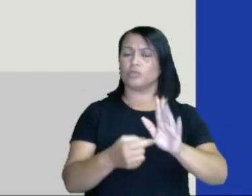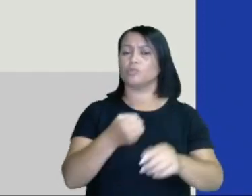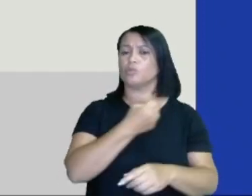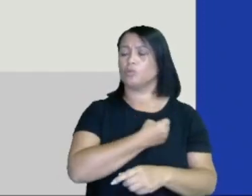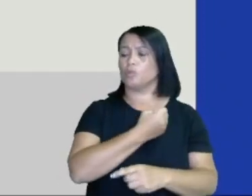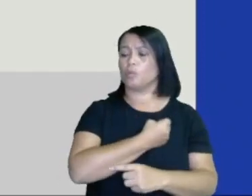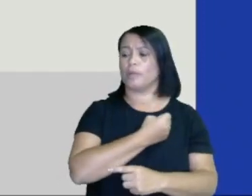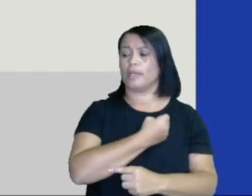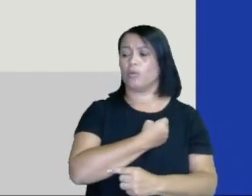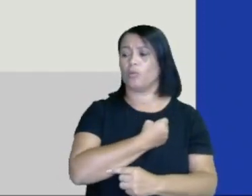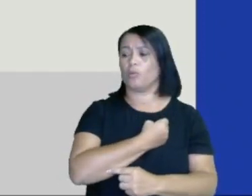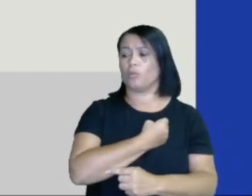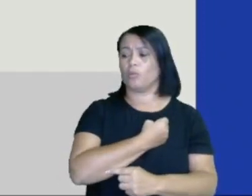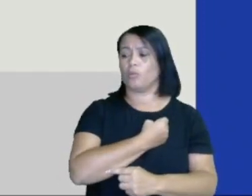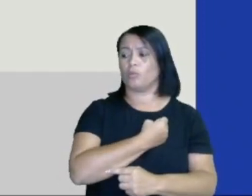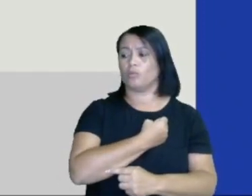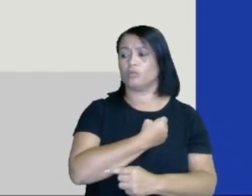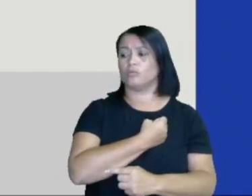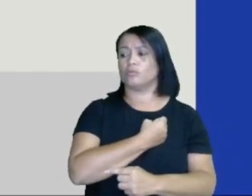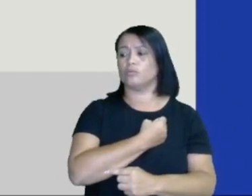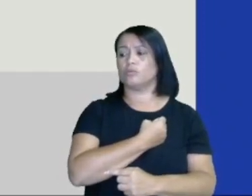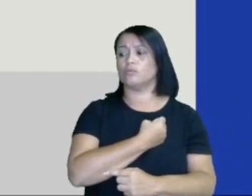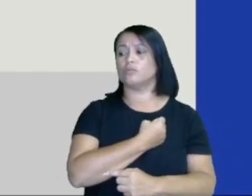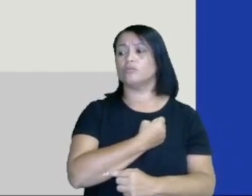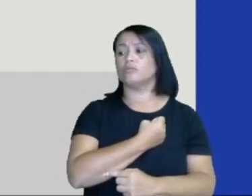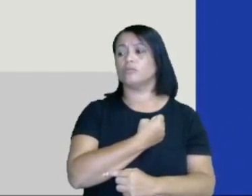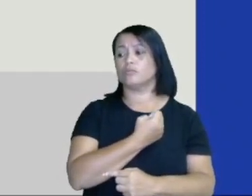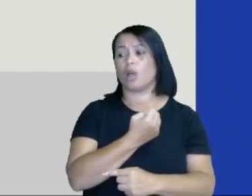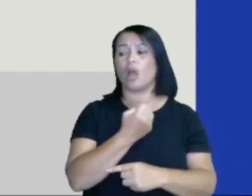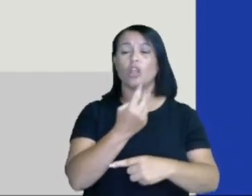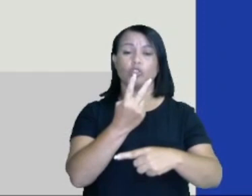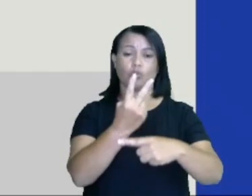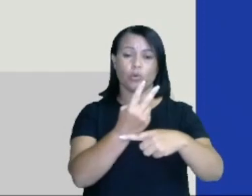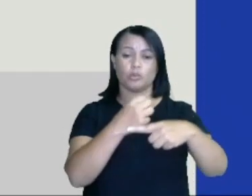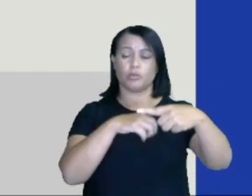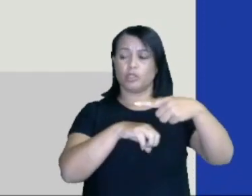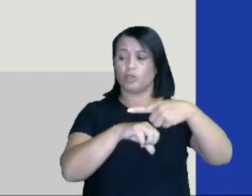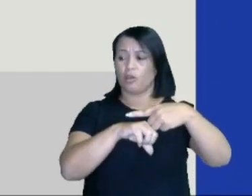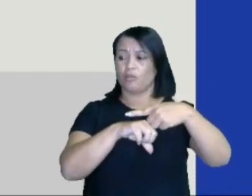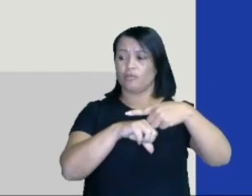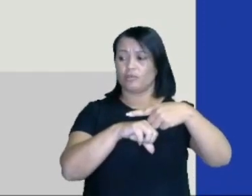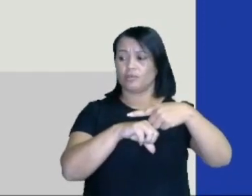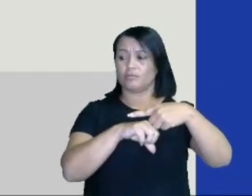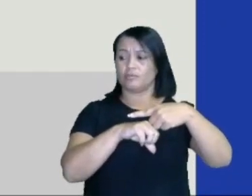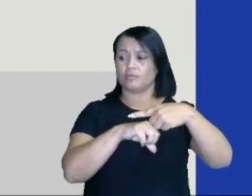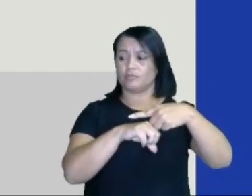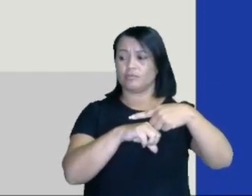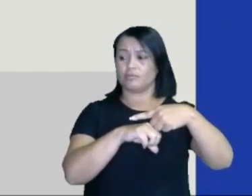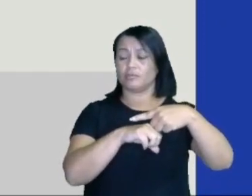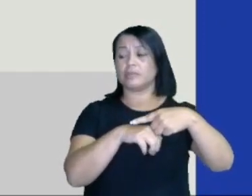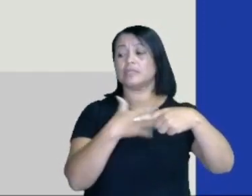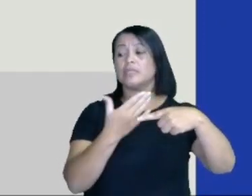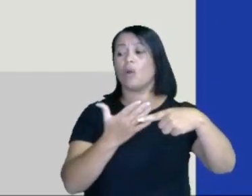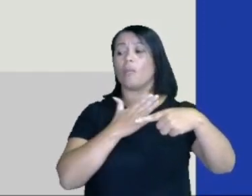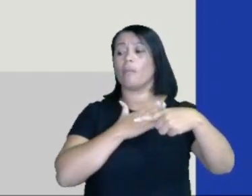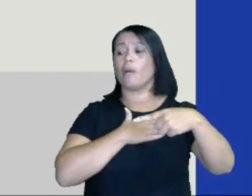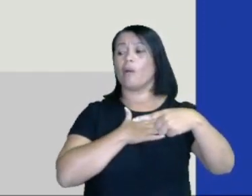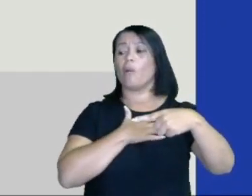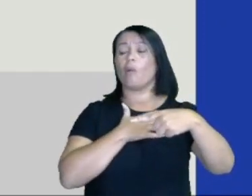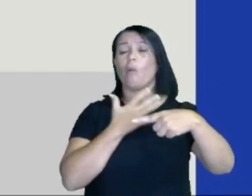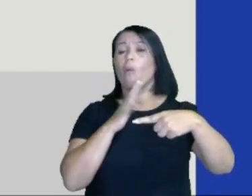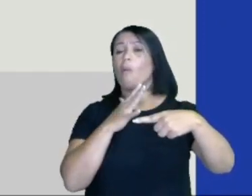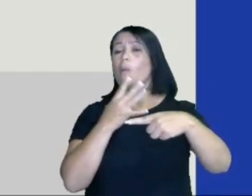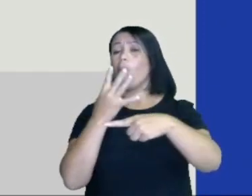numeral 1 sobre 9. Aqui vai ser 2 sobre 9. E o 3 aqui. Então, o meu 4 vai